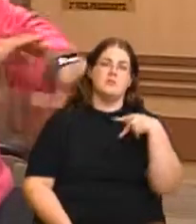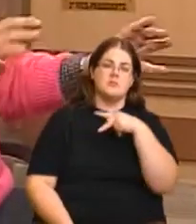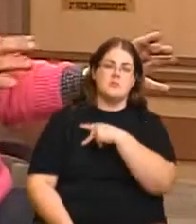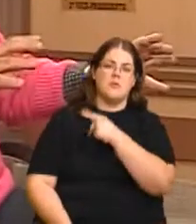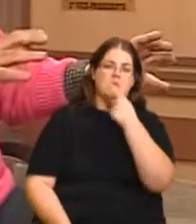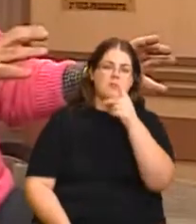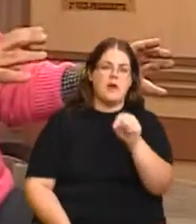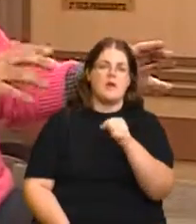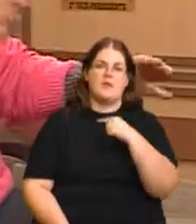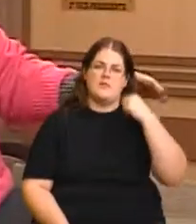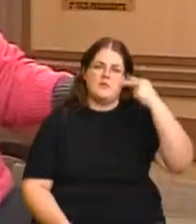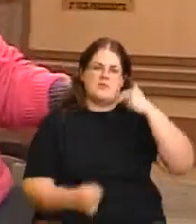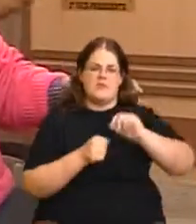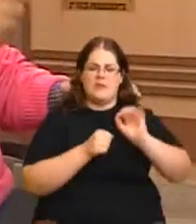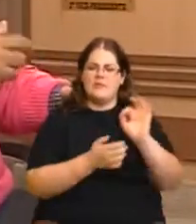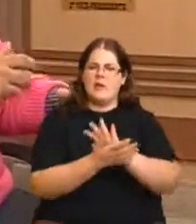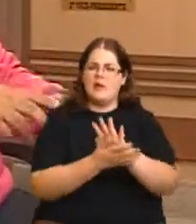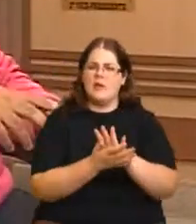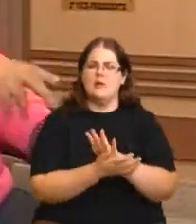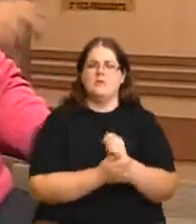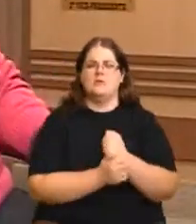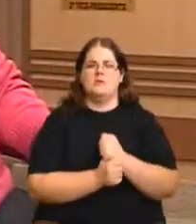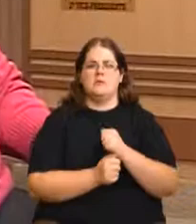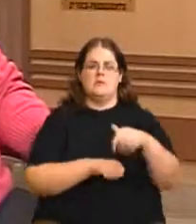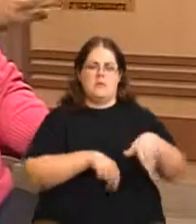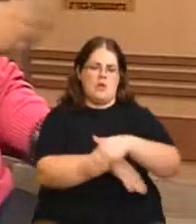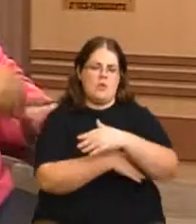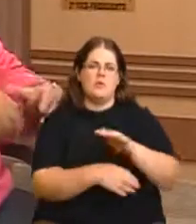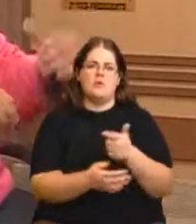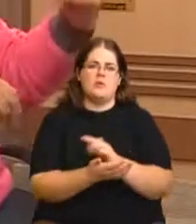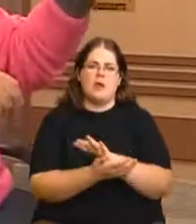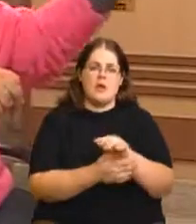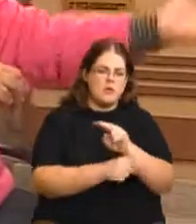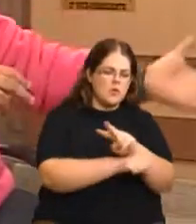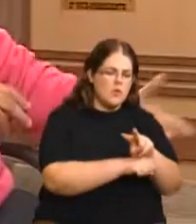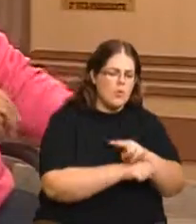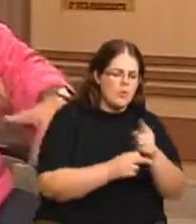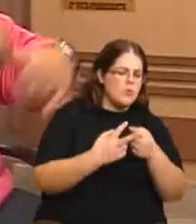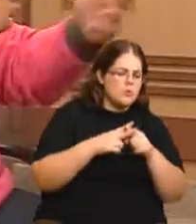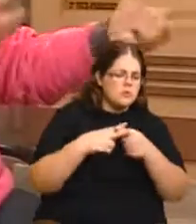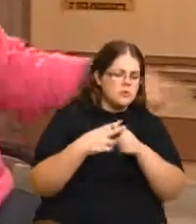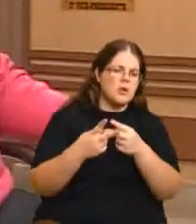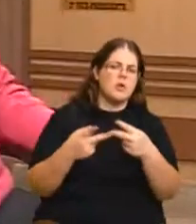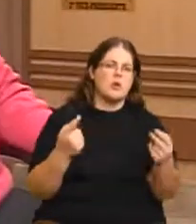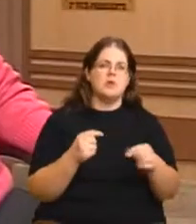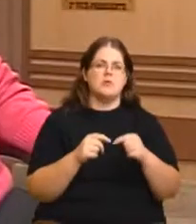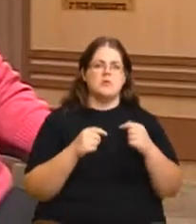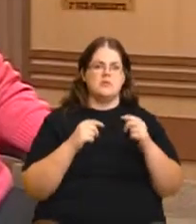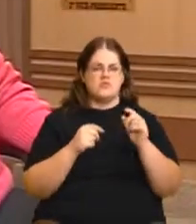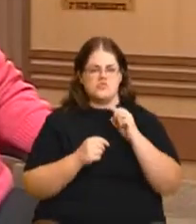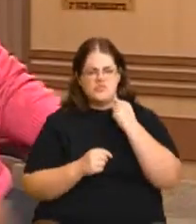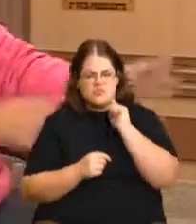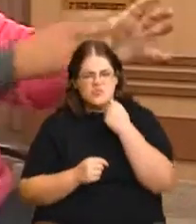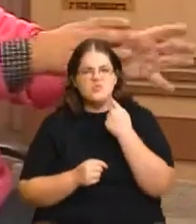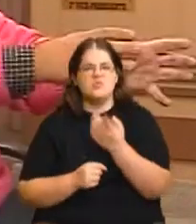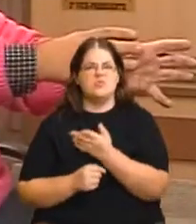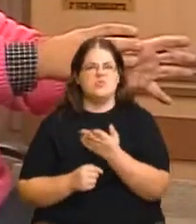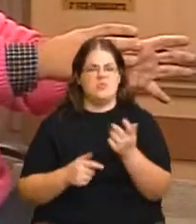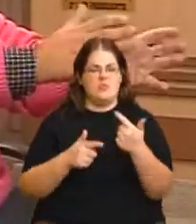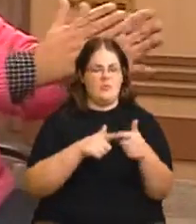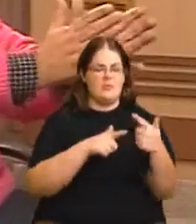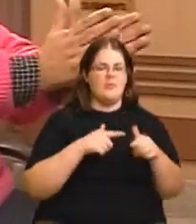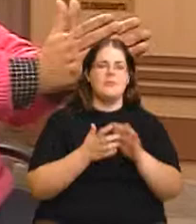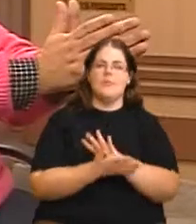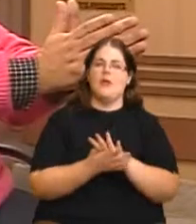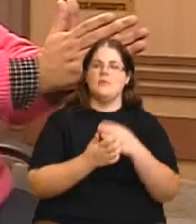os vereadores não fazem nada, a rua continua sem a manutenção, a iluminação, problema de limpeza, mas,